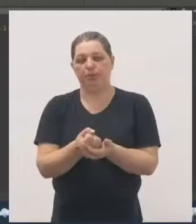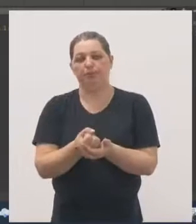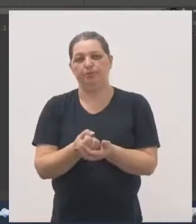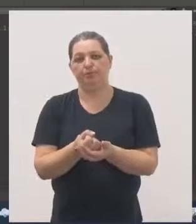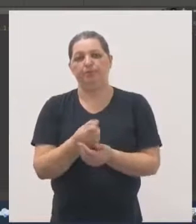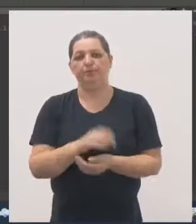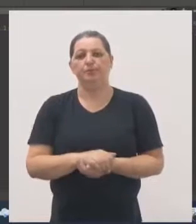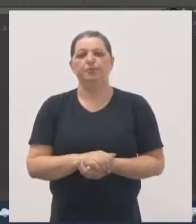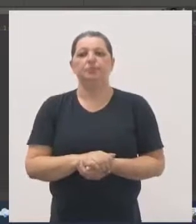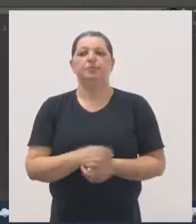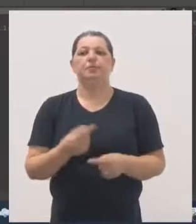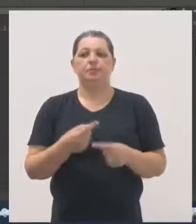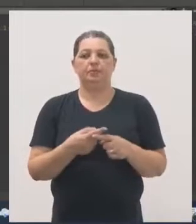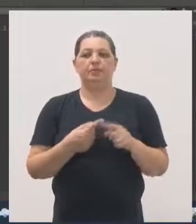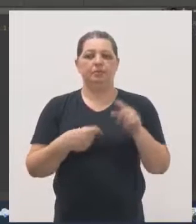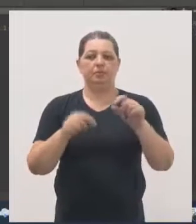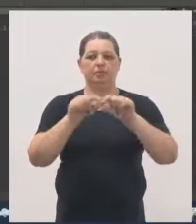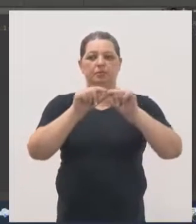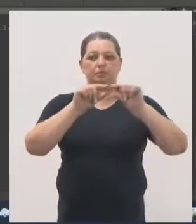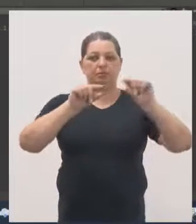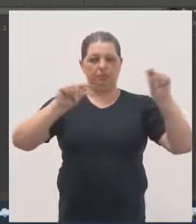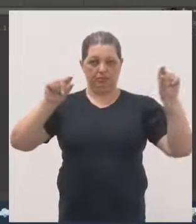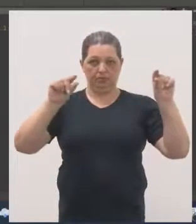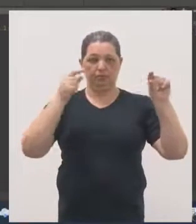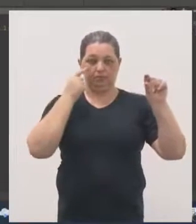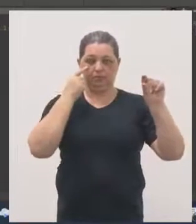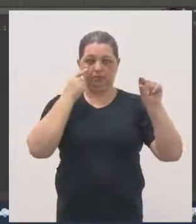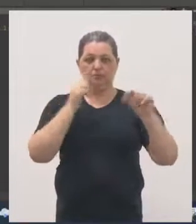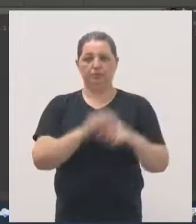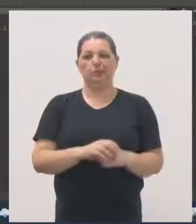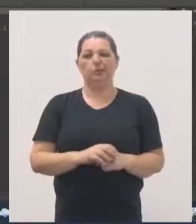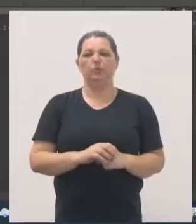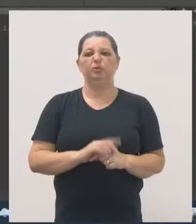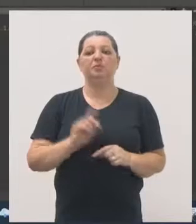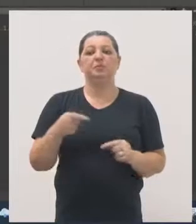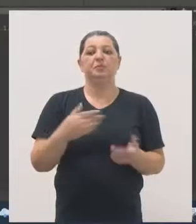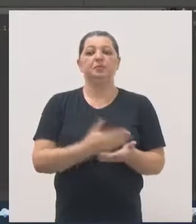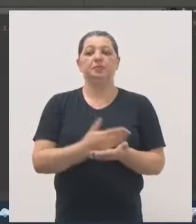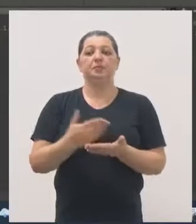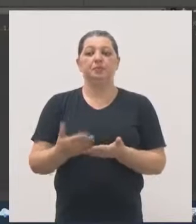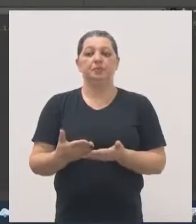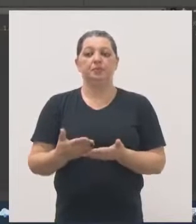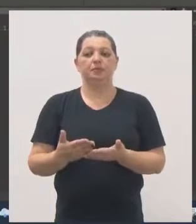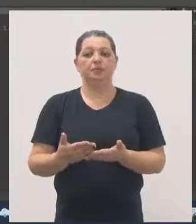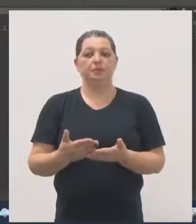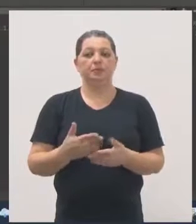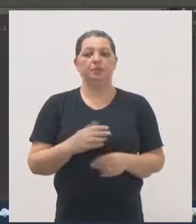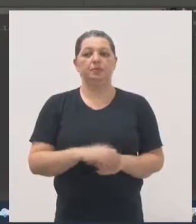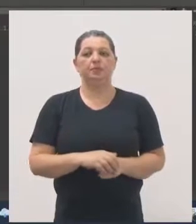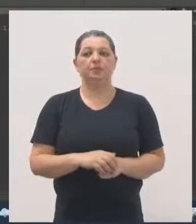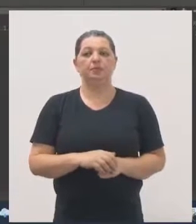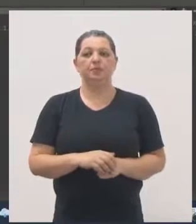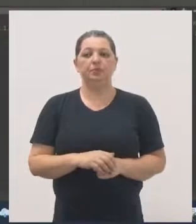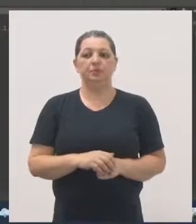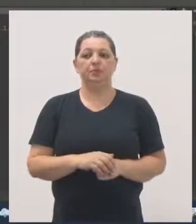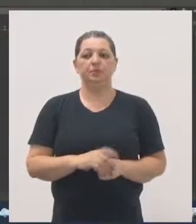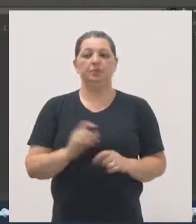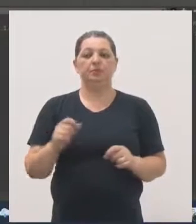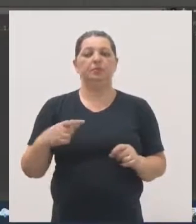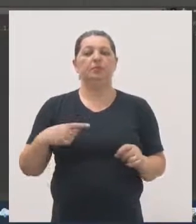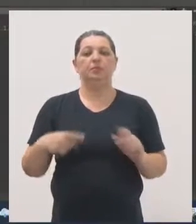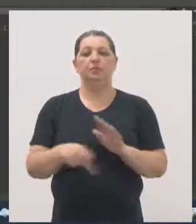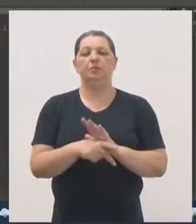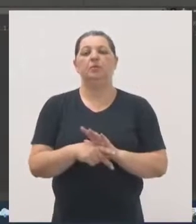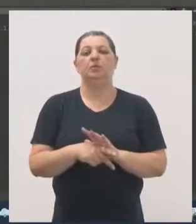processo aqui em cima, tá vendo? E aí vai começar a dar delay pra gente, né? Porque você tá entrando com o